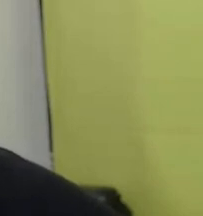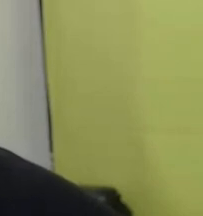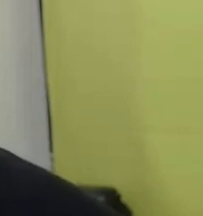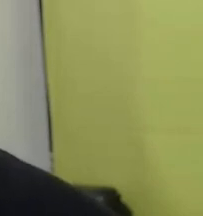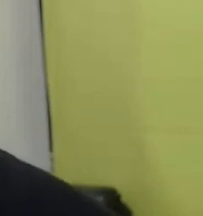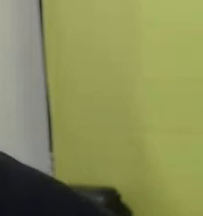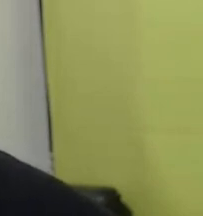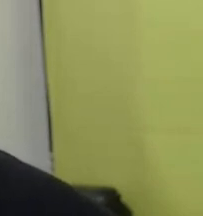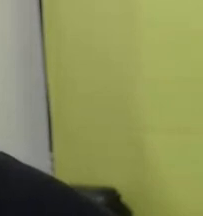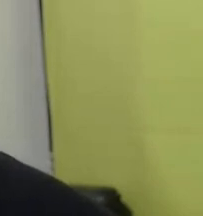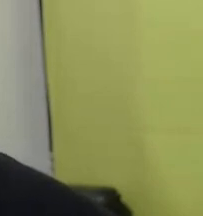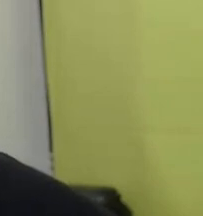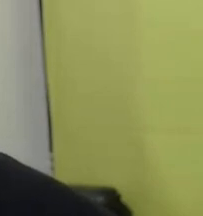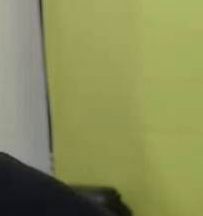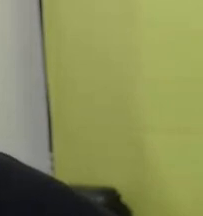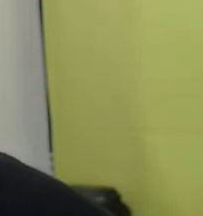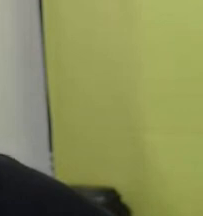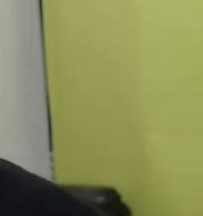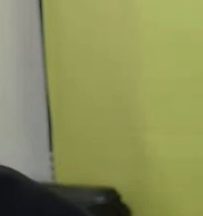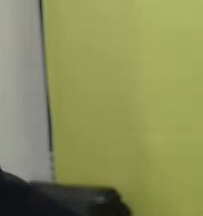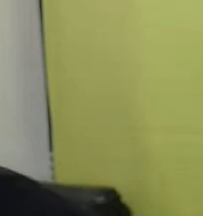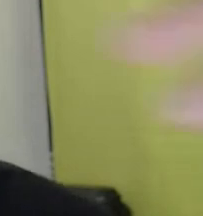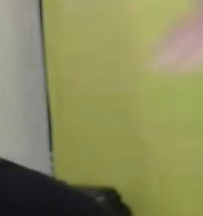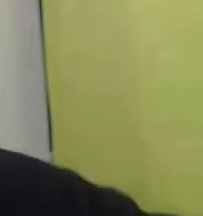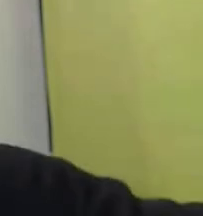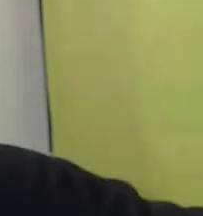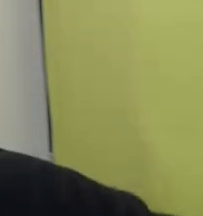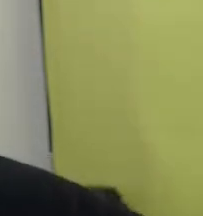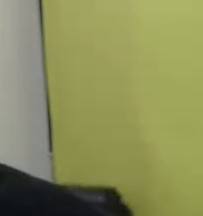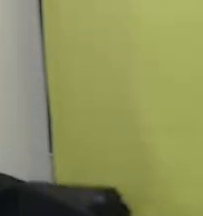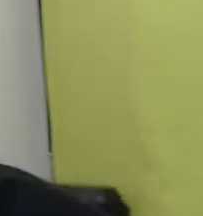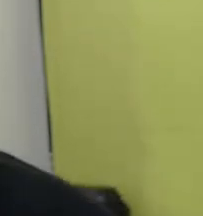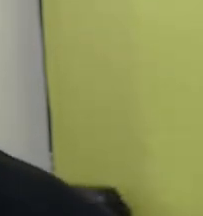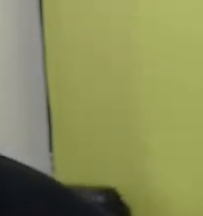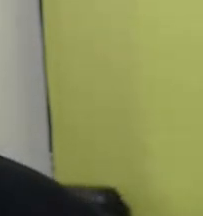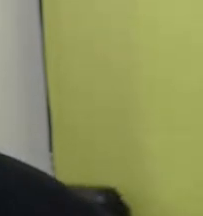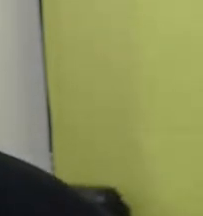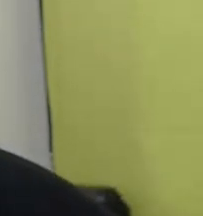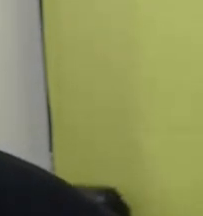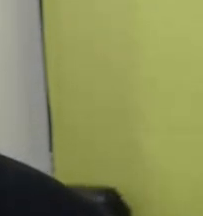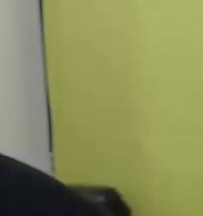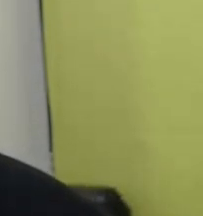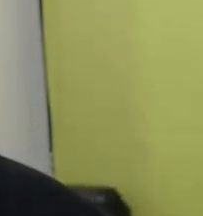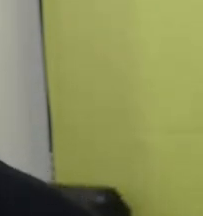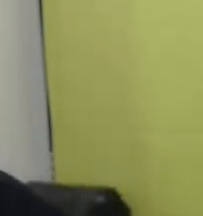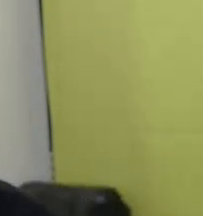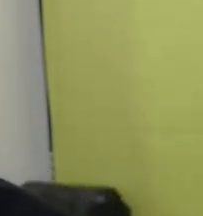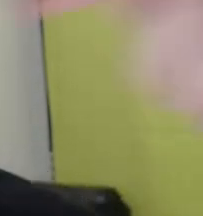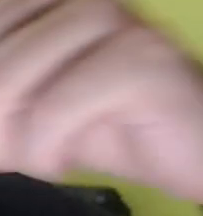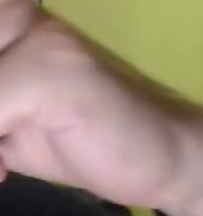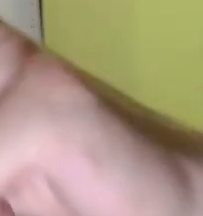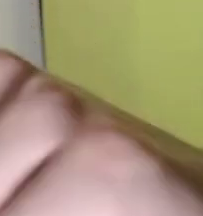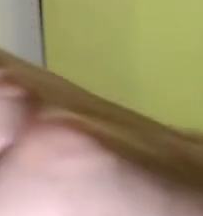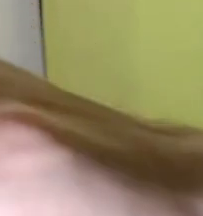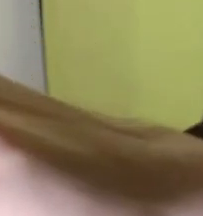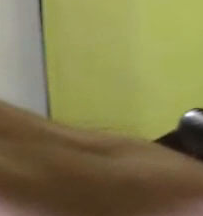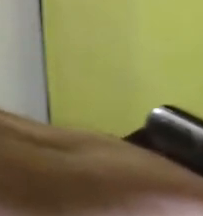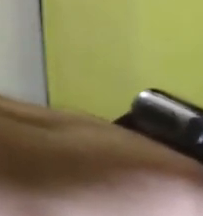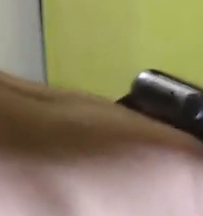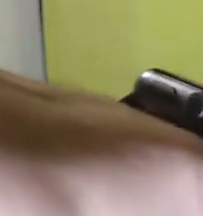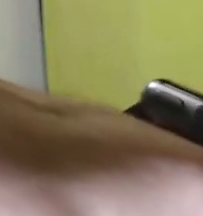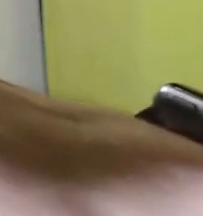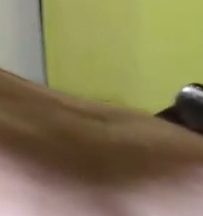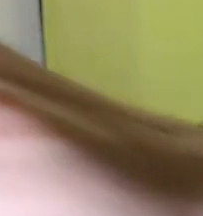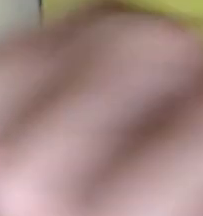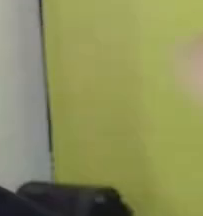nosso canal um grande beijo no coração de todos vocês e acompanhe a nossa programação acompanha nosso Instagram rouba Terra Negra Brasil no Instagram